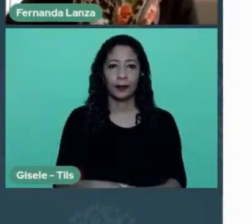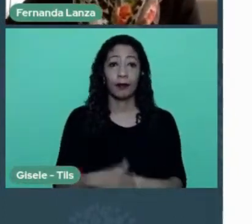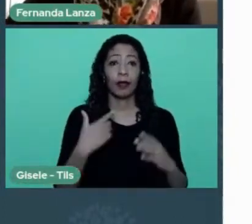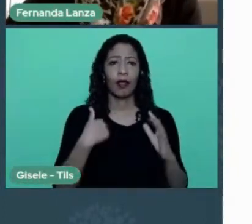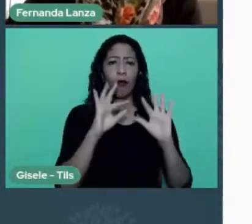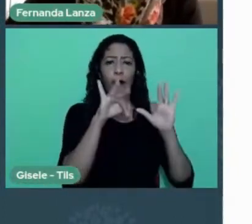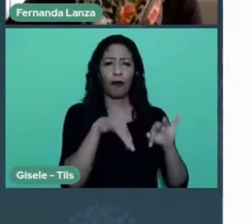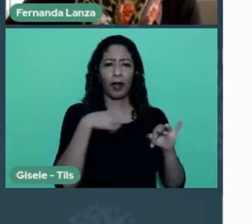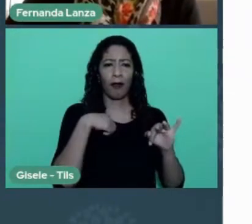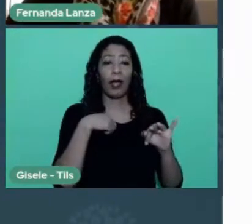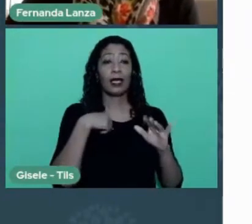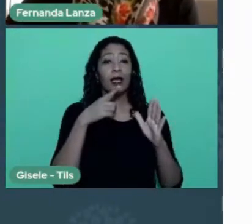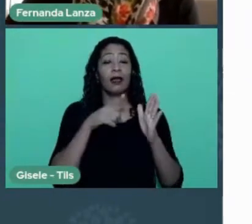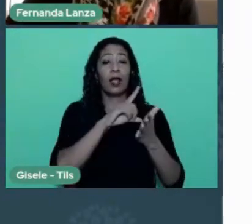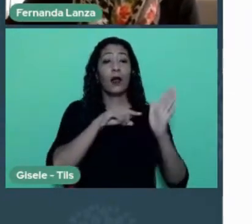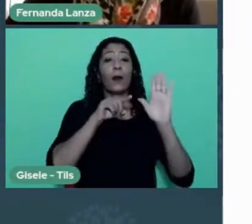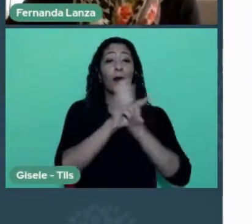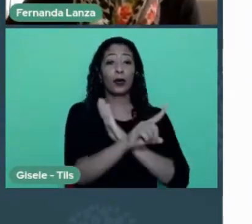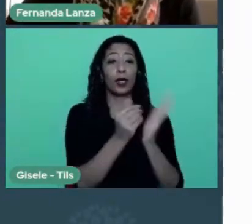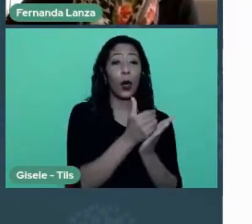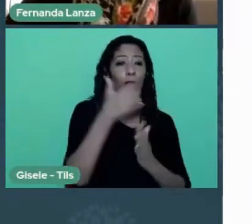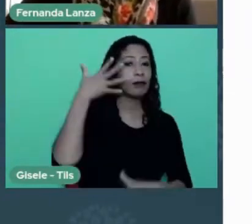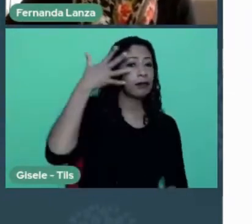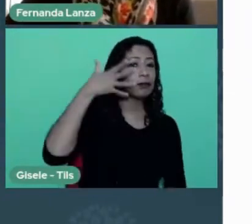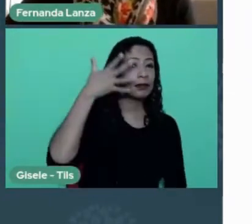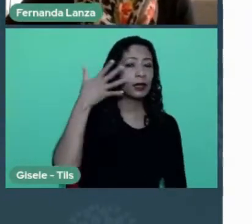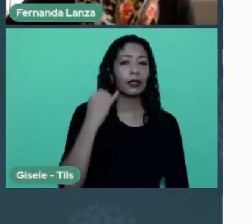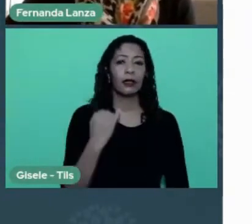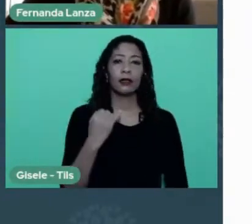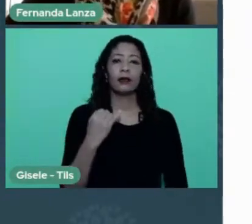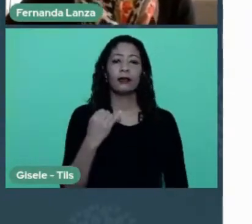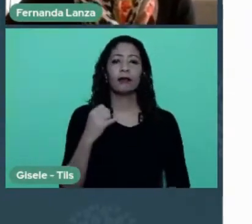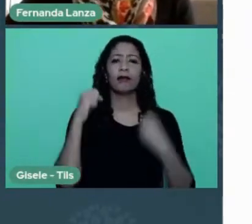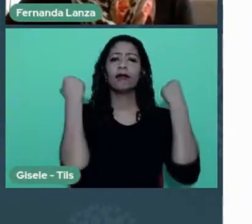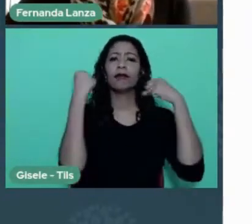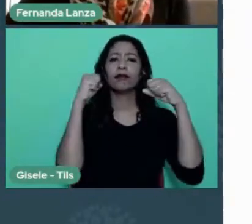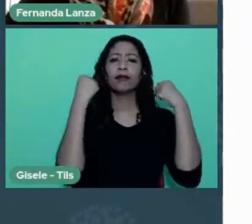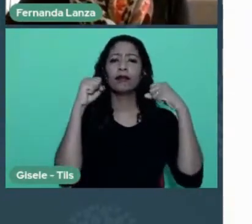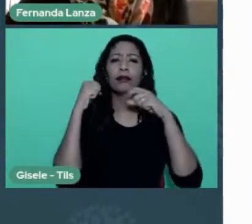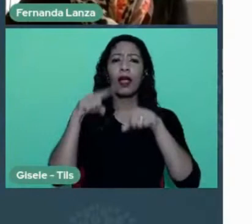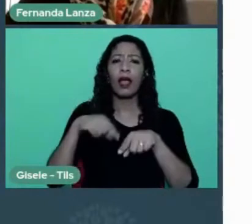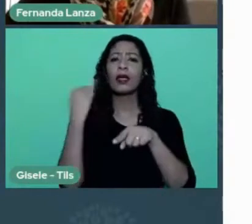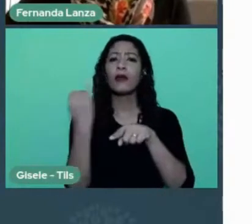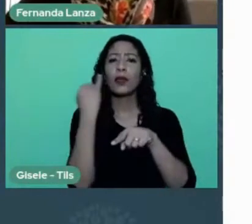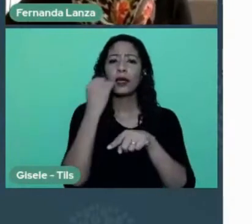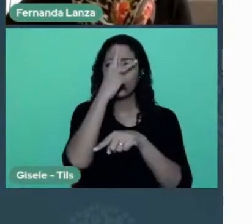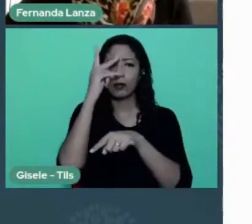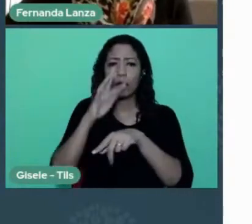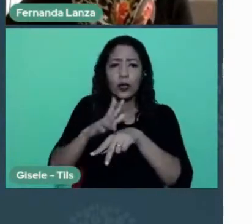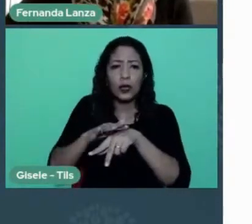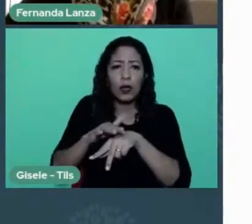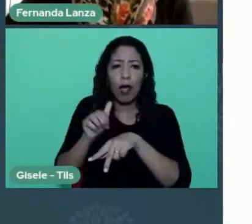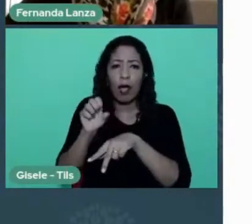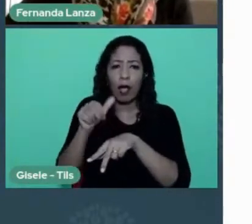do início da palestra. Qual a importância da atividade física para pessoas que têm asma? Em crianças e adolescentes, sem dúvida